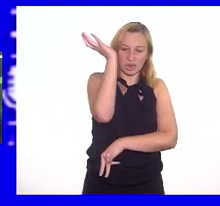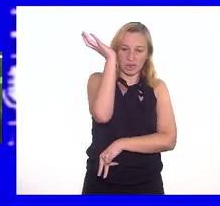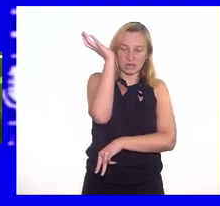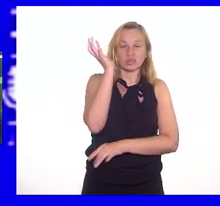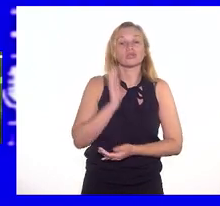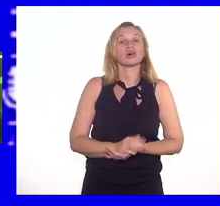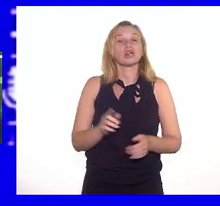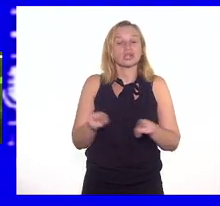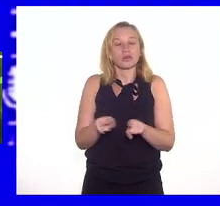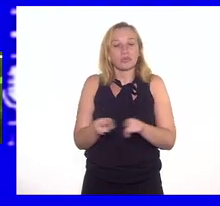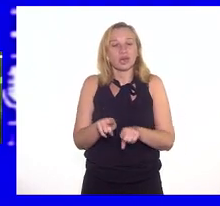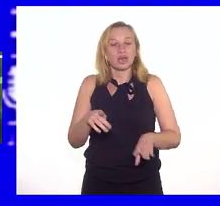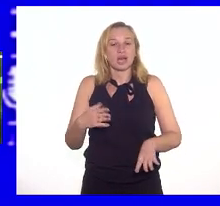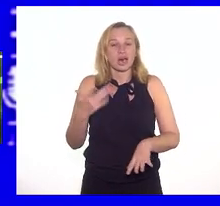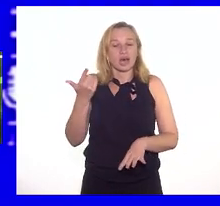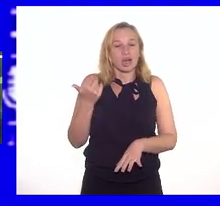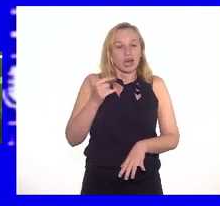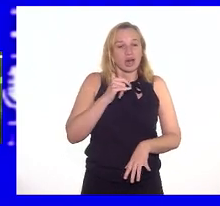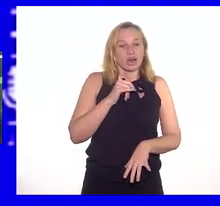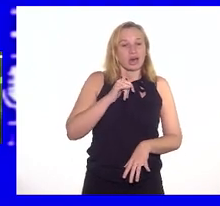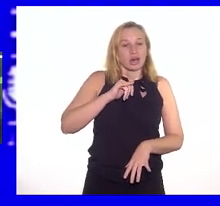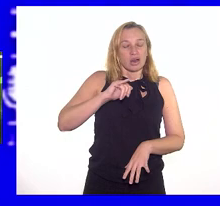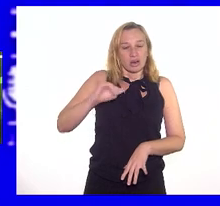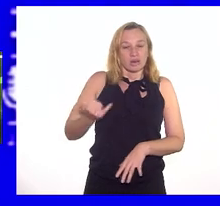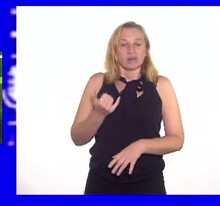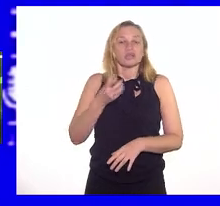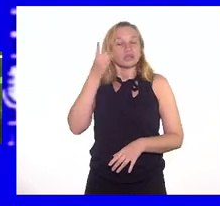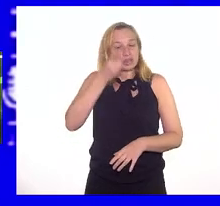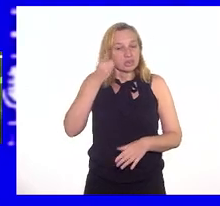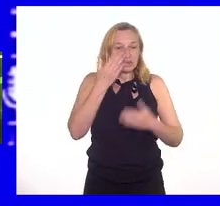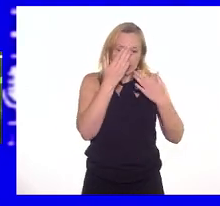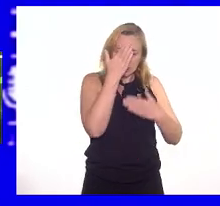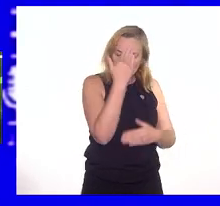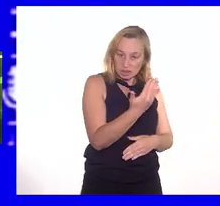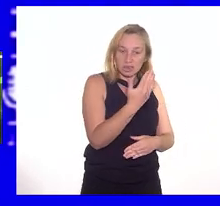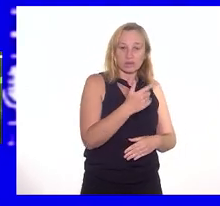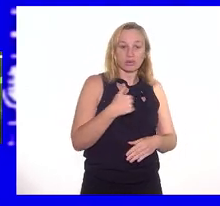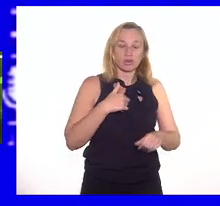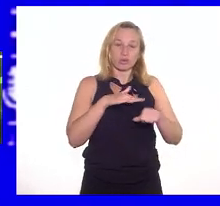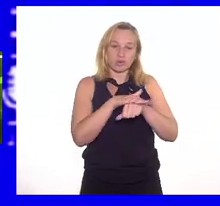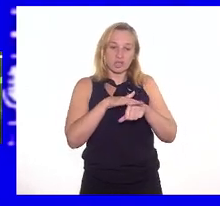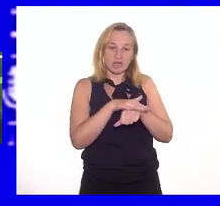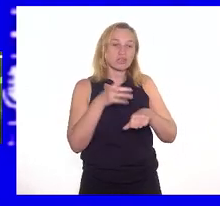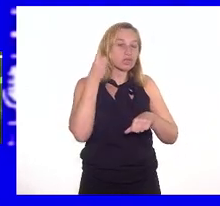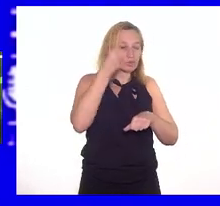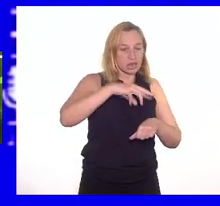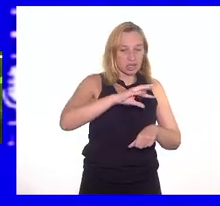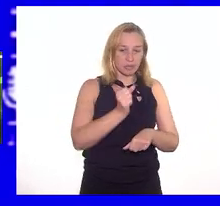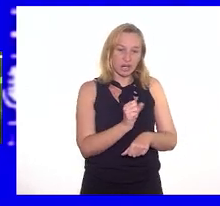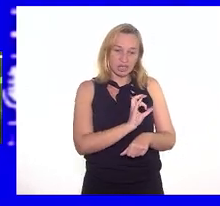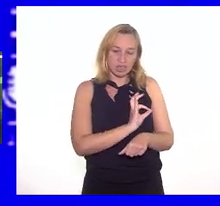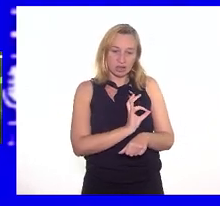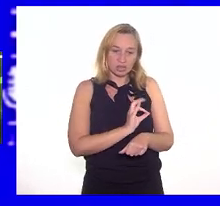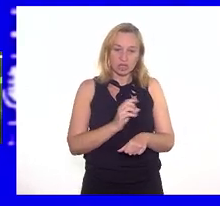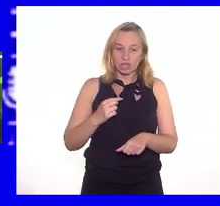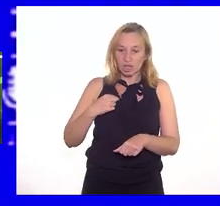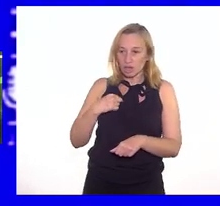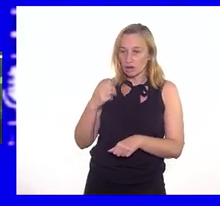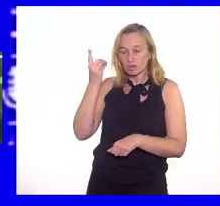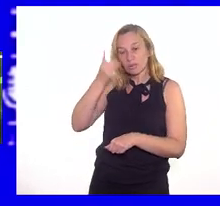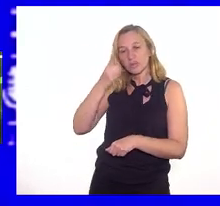Também aproveito, deputada, para agradecê-la, né, porque quando conversei com a deputada Marta Rocha, que eu e o deputado Daniel